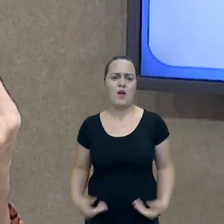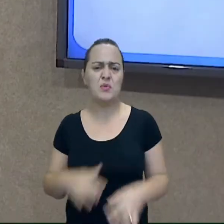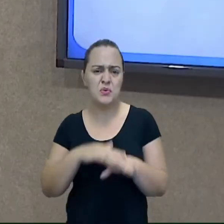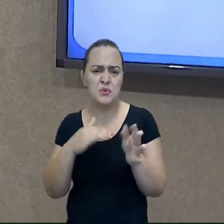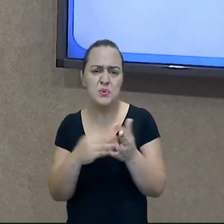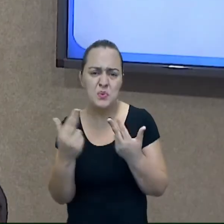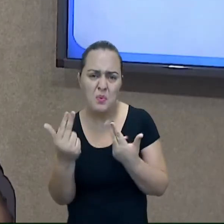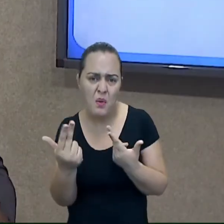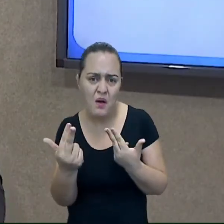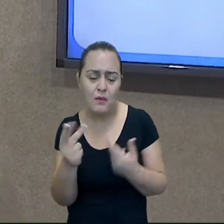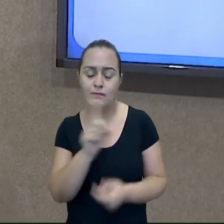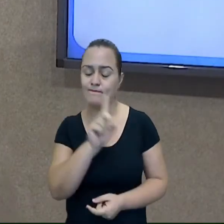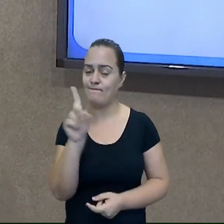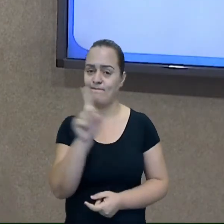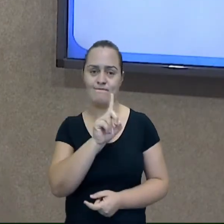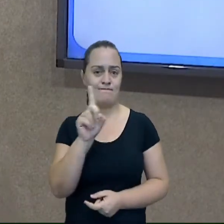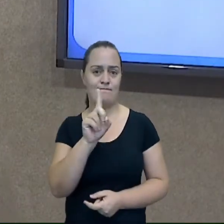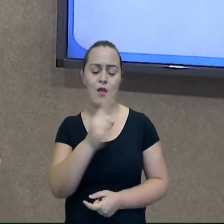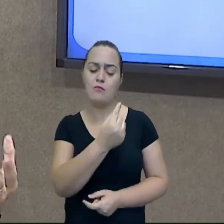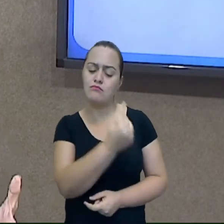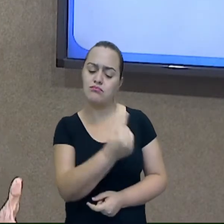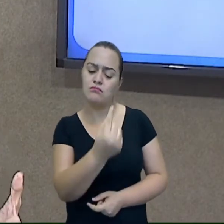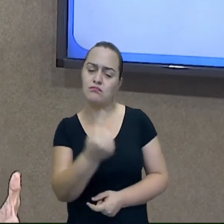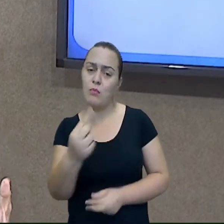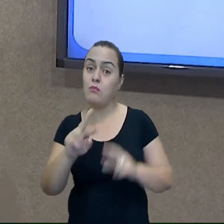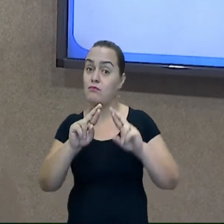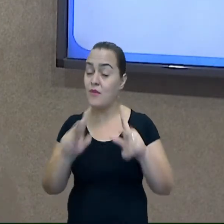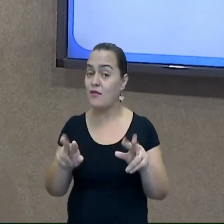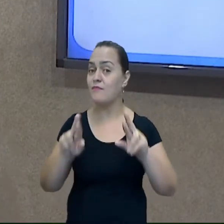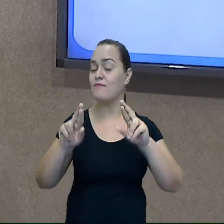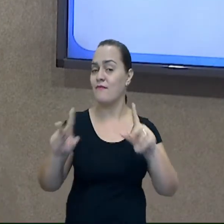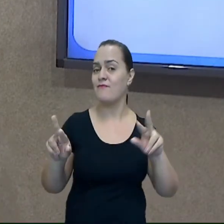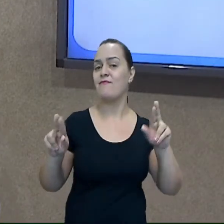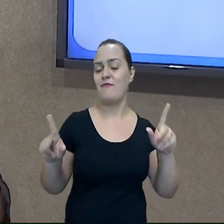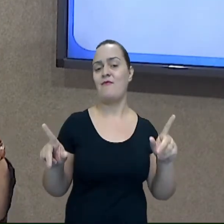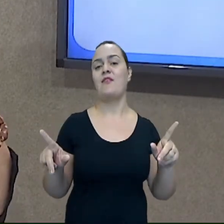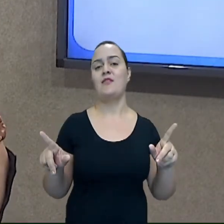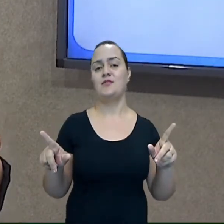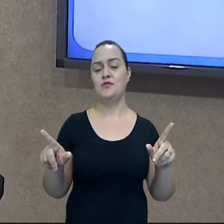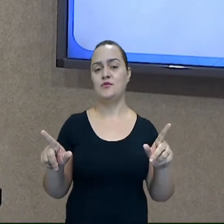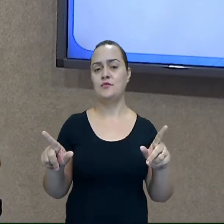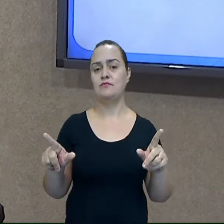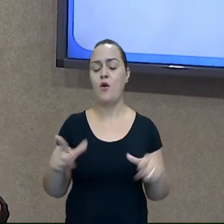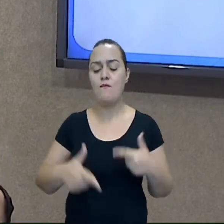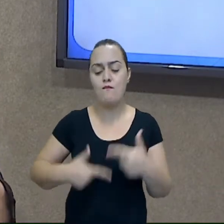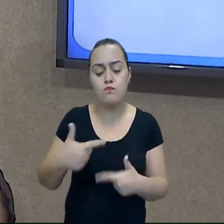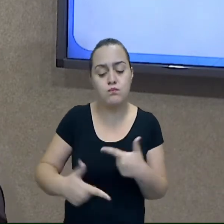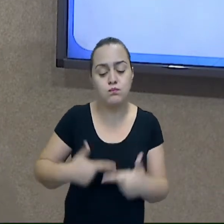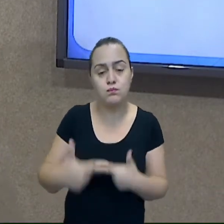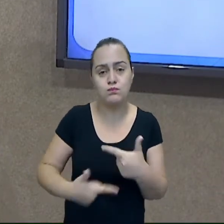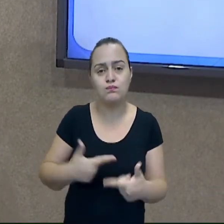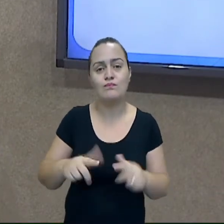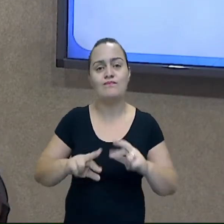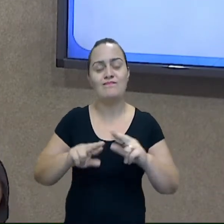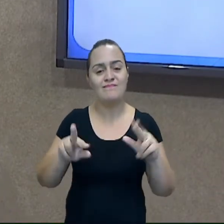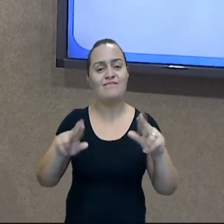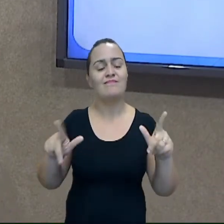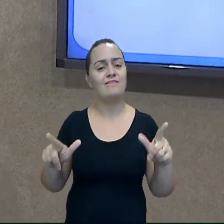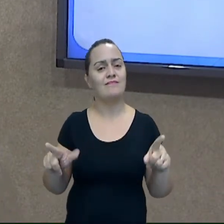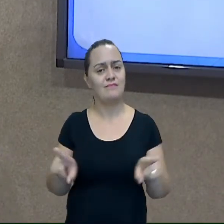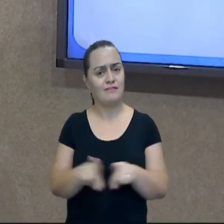têm formas diferentes. As células, elas desempenham funções